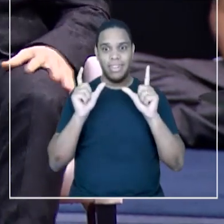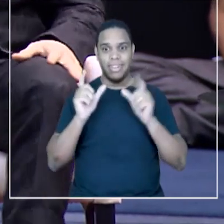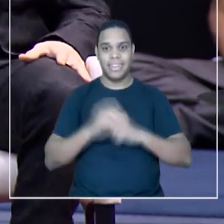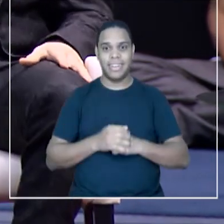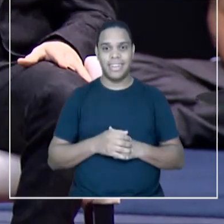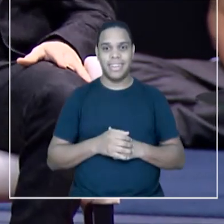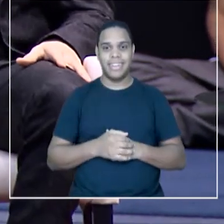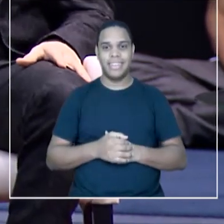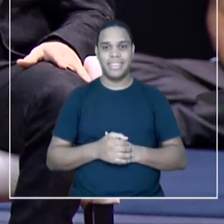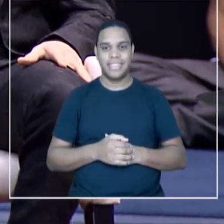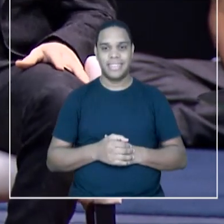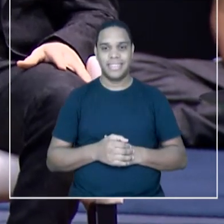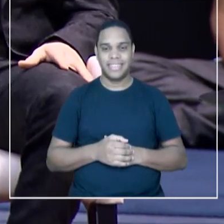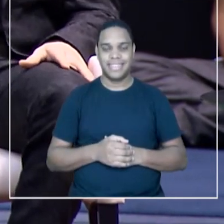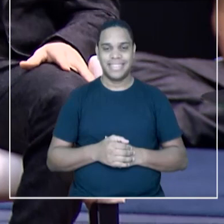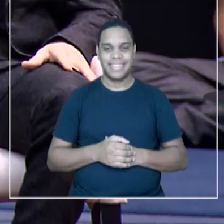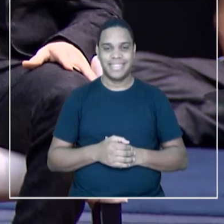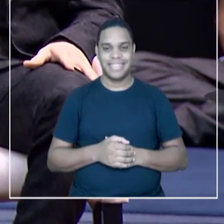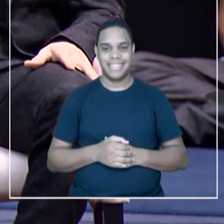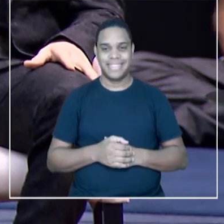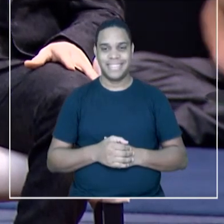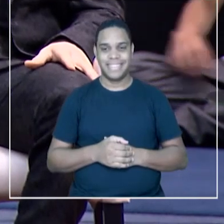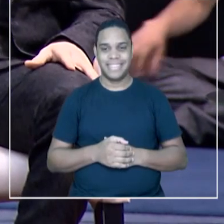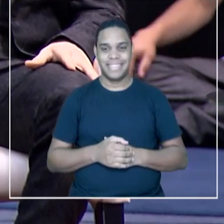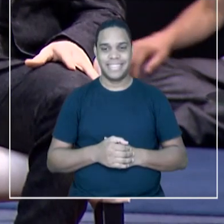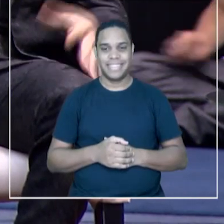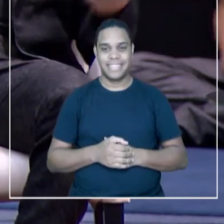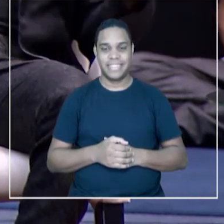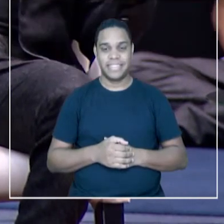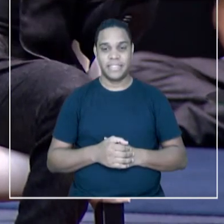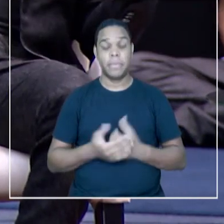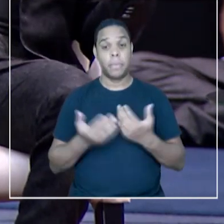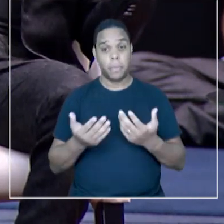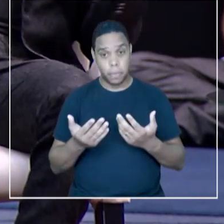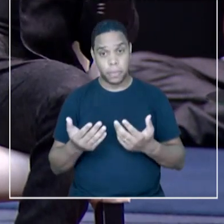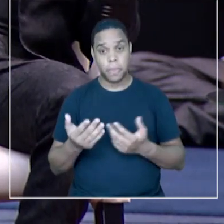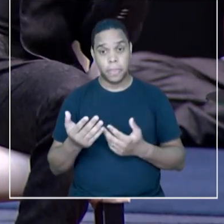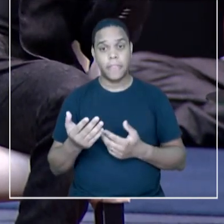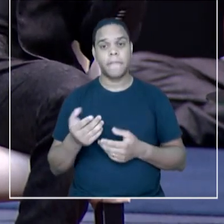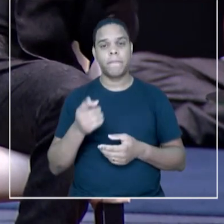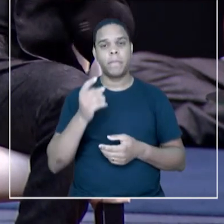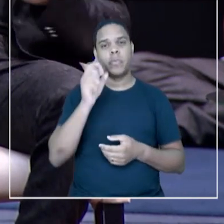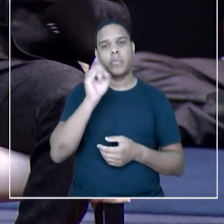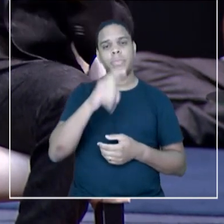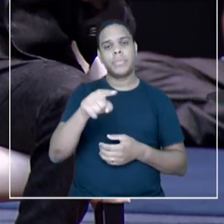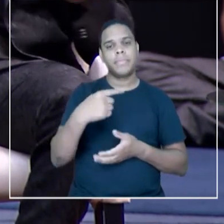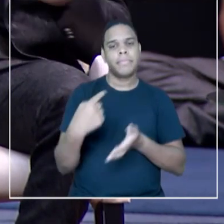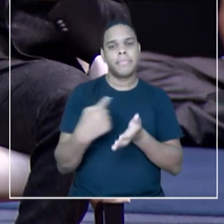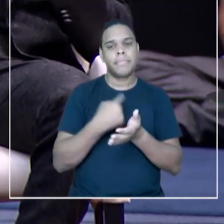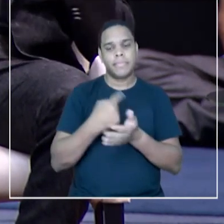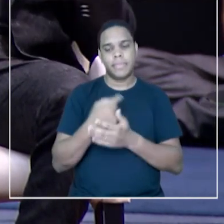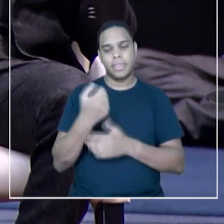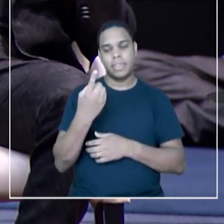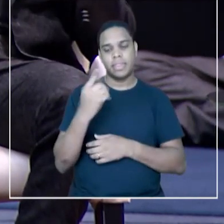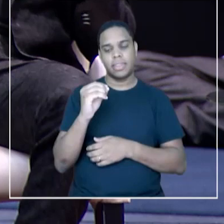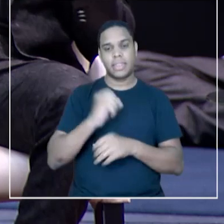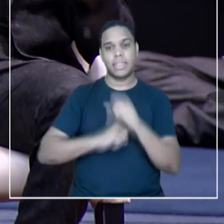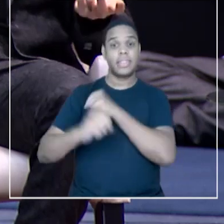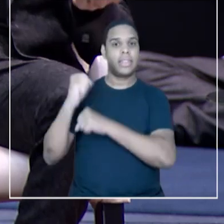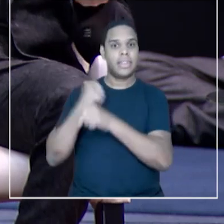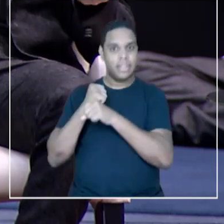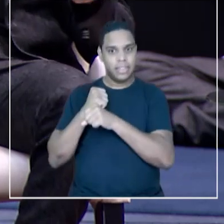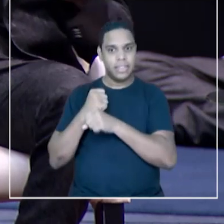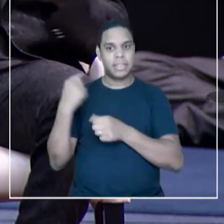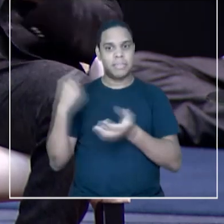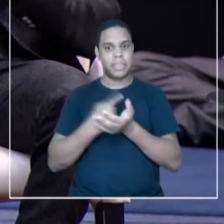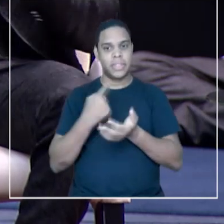Essa loucura aqui. Mas, seguinte, assim, se vocês perguntassem para mim, 10 anos atrás, o que eu entendia